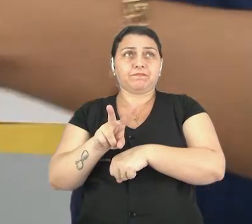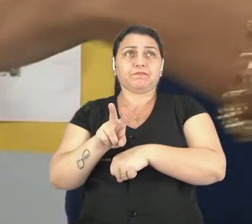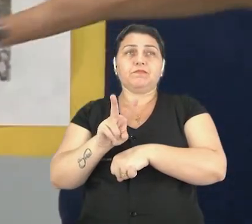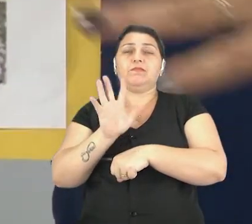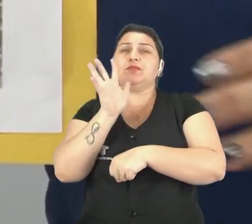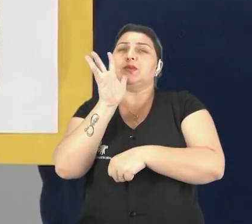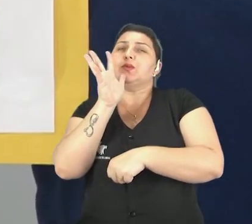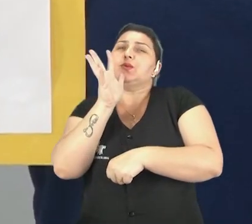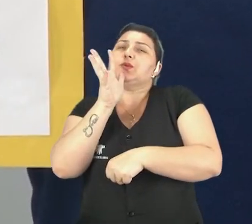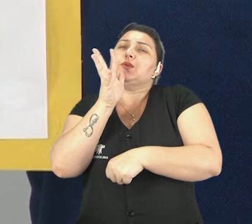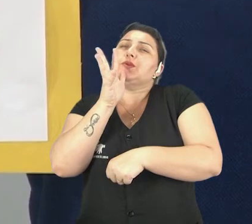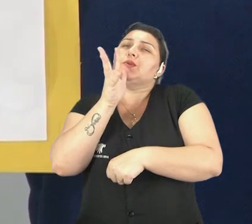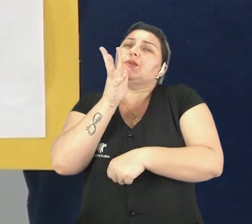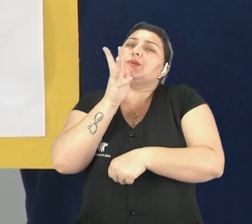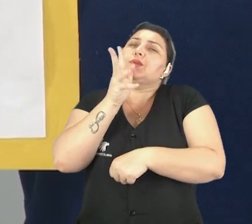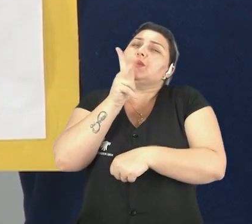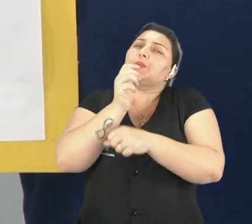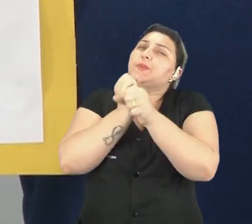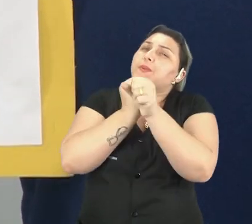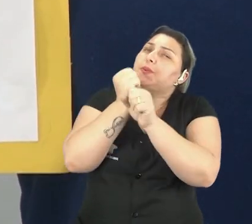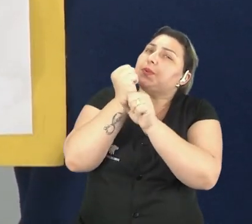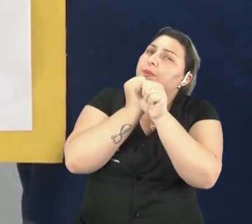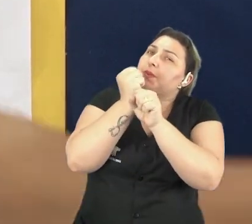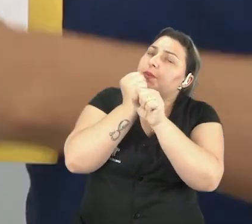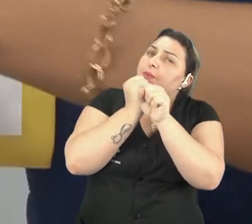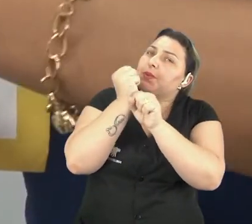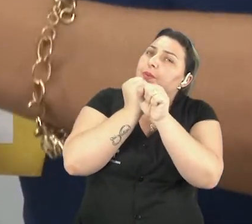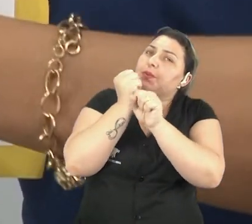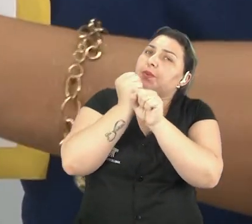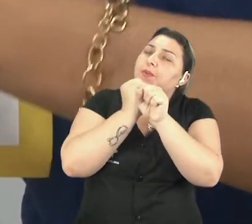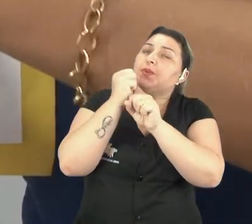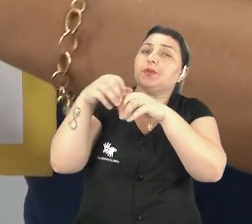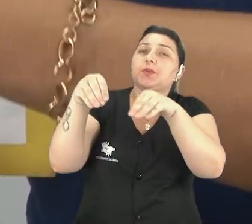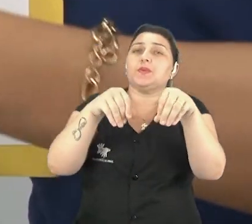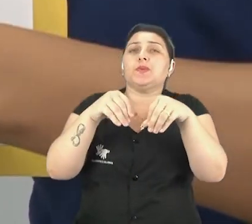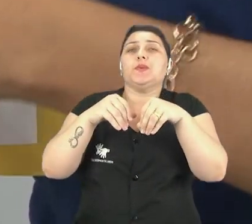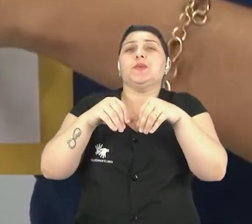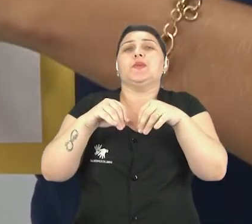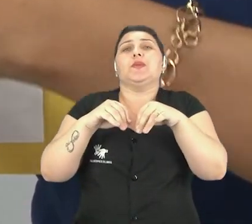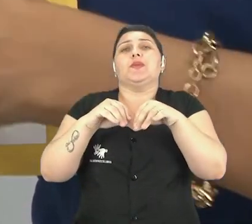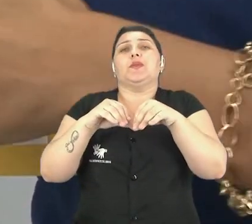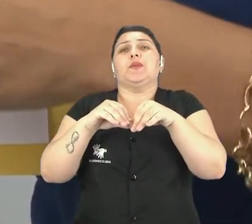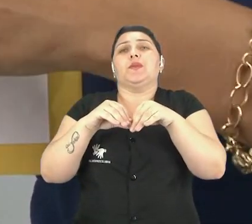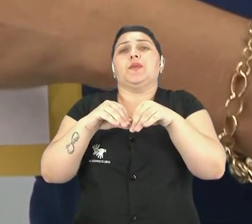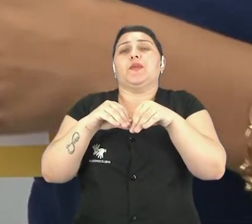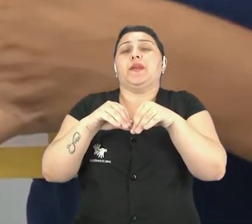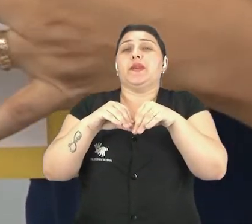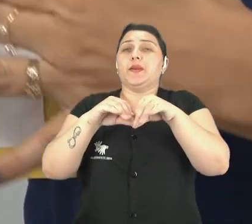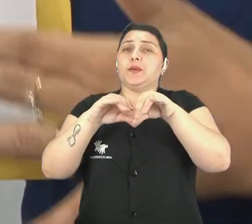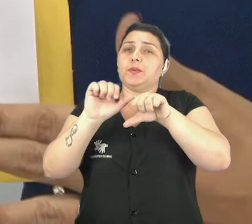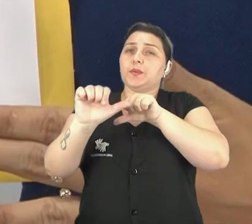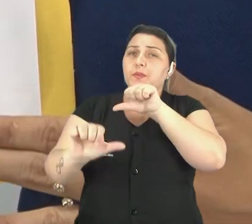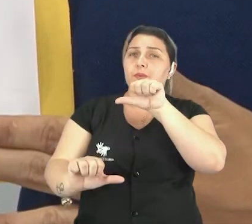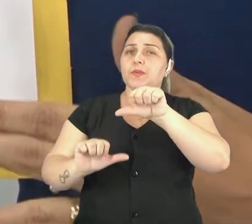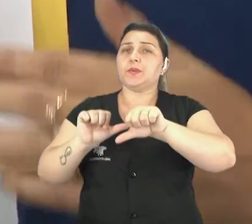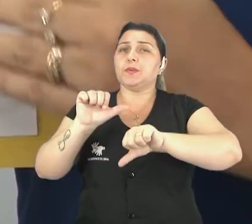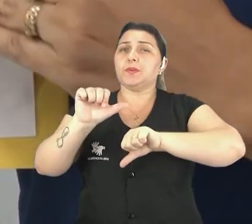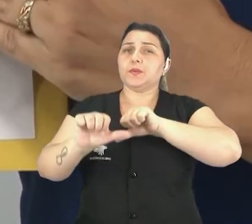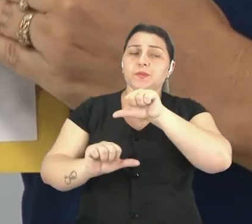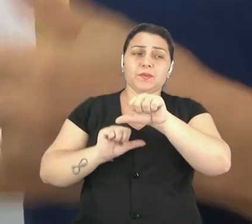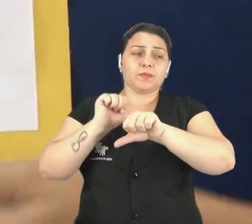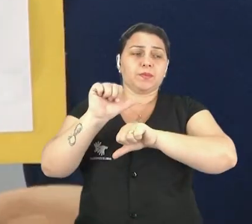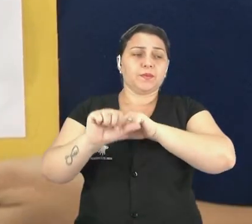com milhares e milhares de anos para que esse solo venha sofrendo todas essas